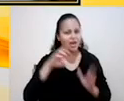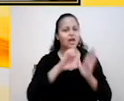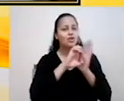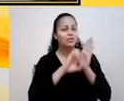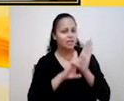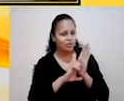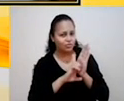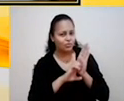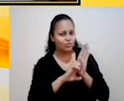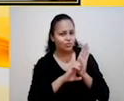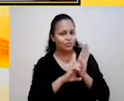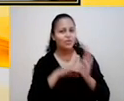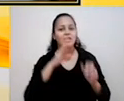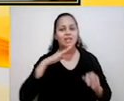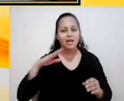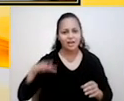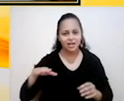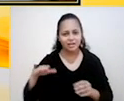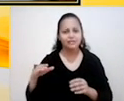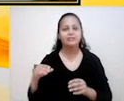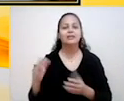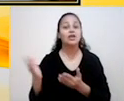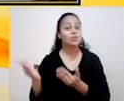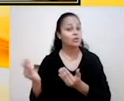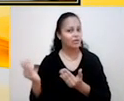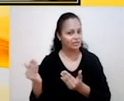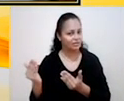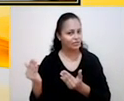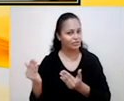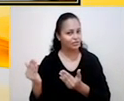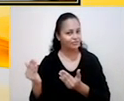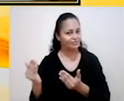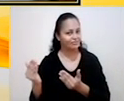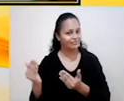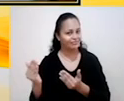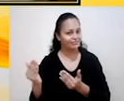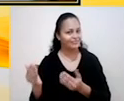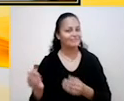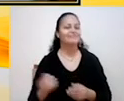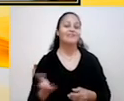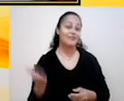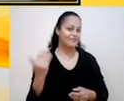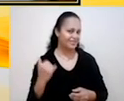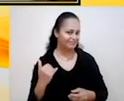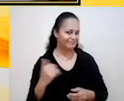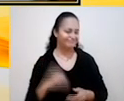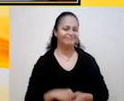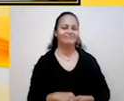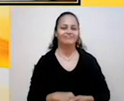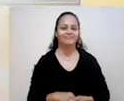da Criança e do Adolescente? Então, é sobre isso que nós vamos falar hoje. Vamos lá? Venham comigo, então.